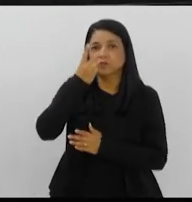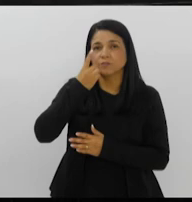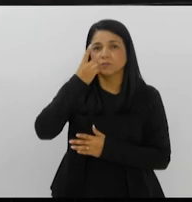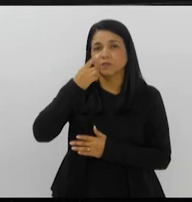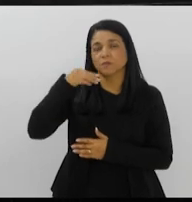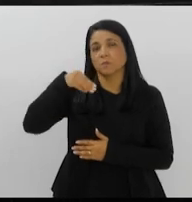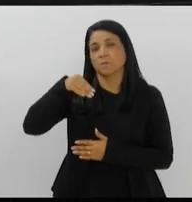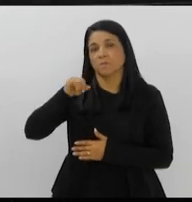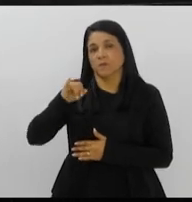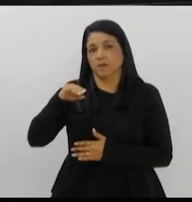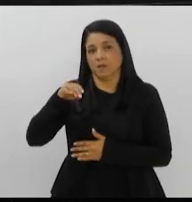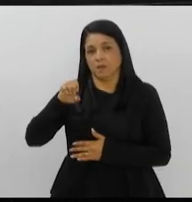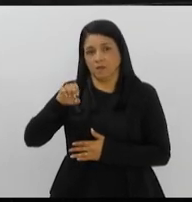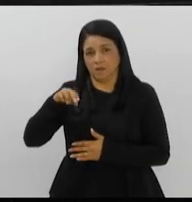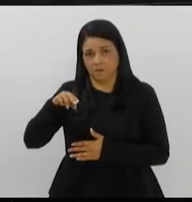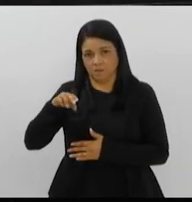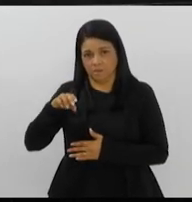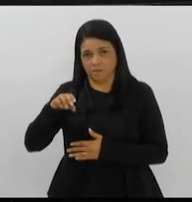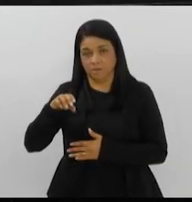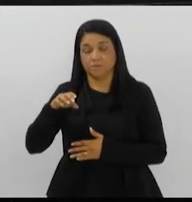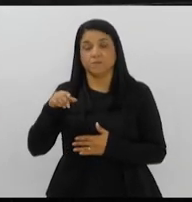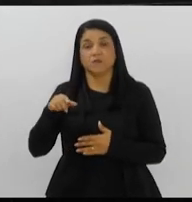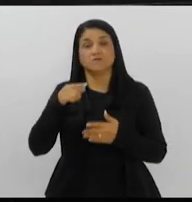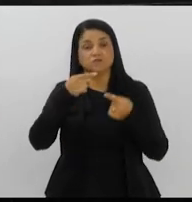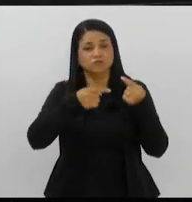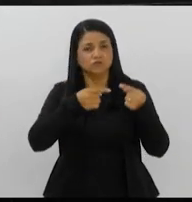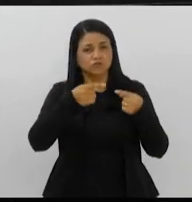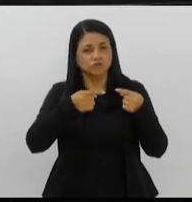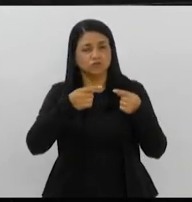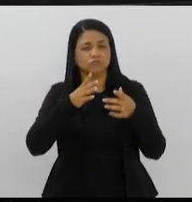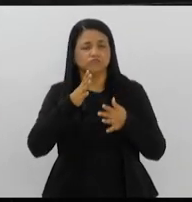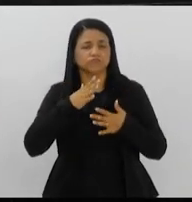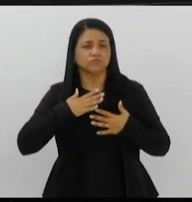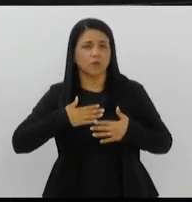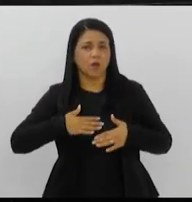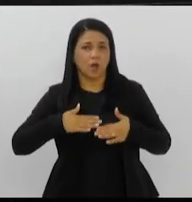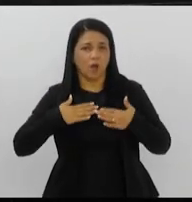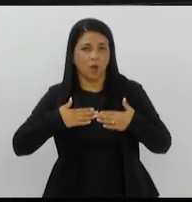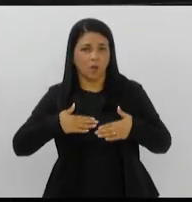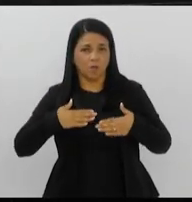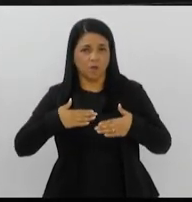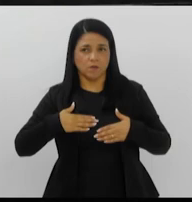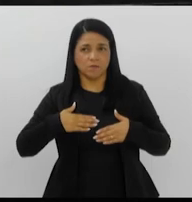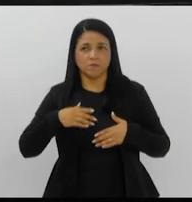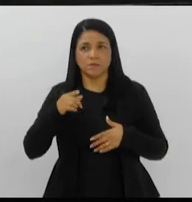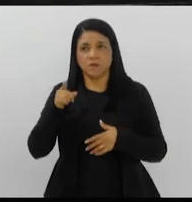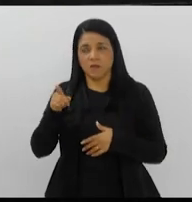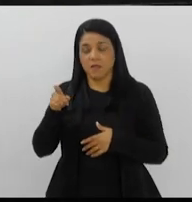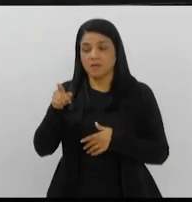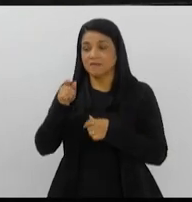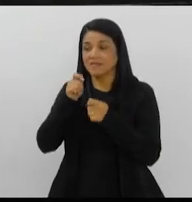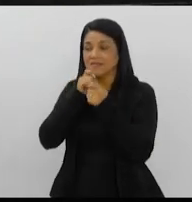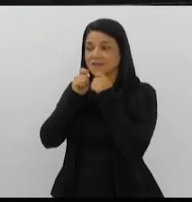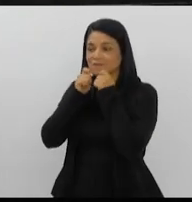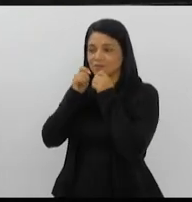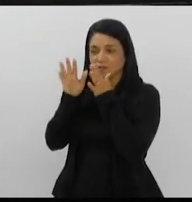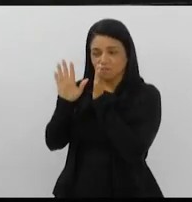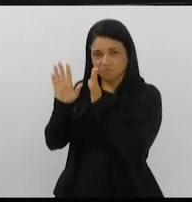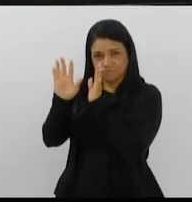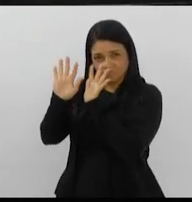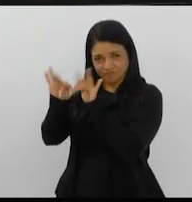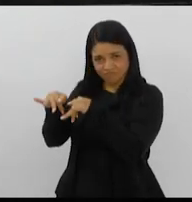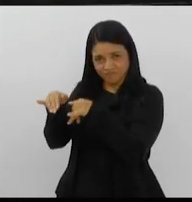Mink. Vou discutir bem devagar, para ele acabar de dar entrevista à